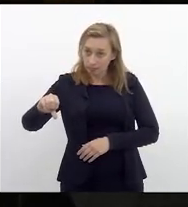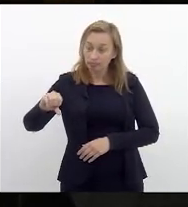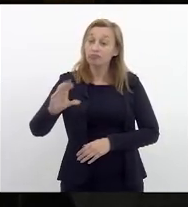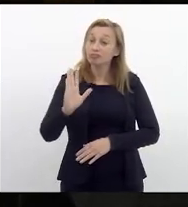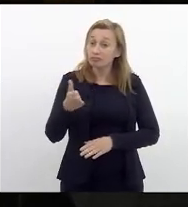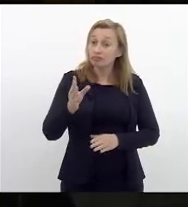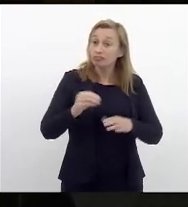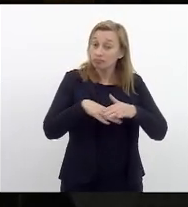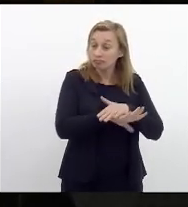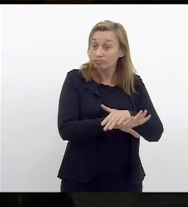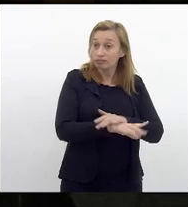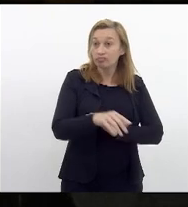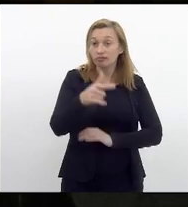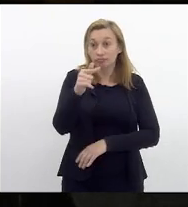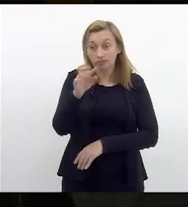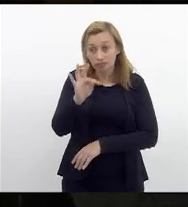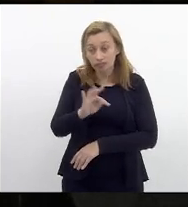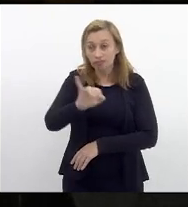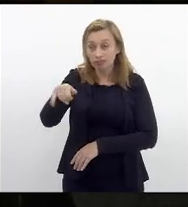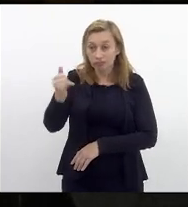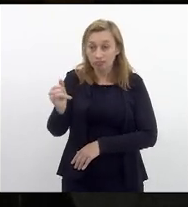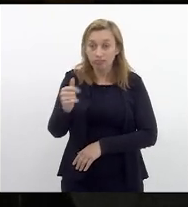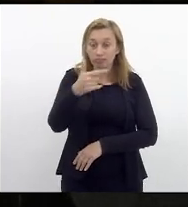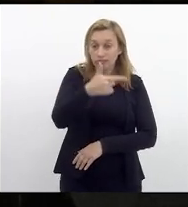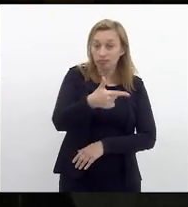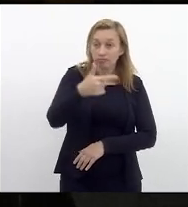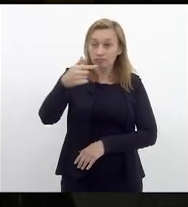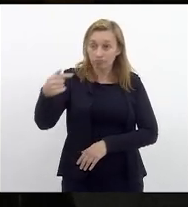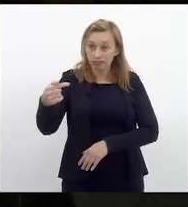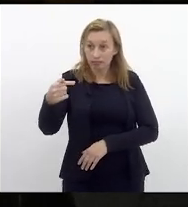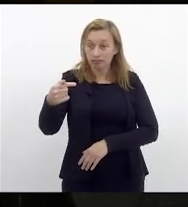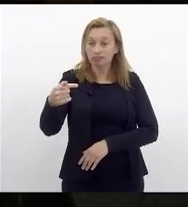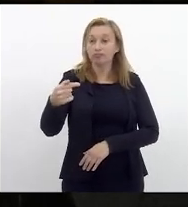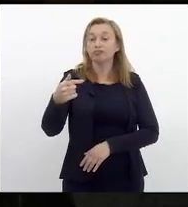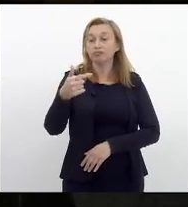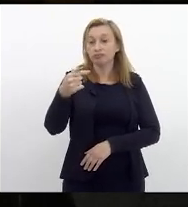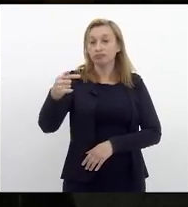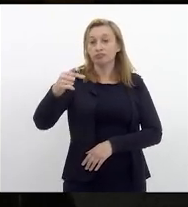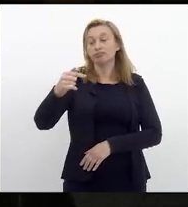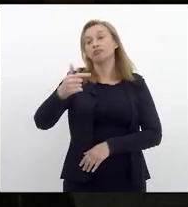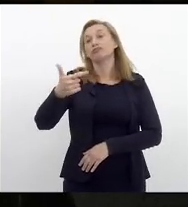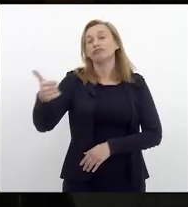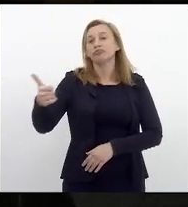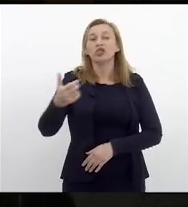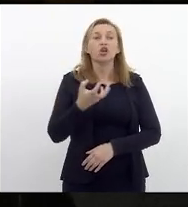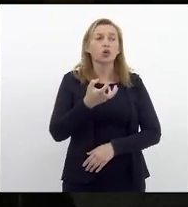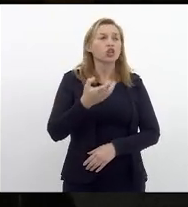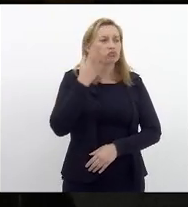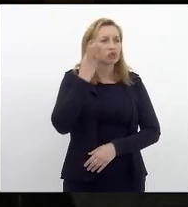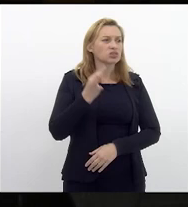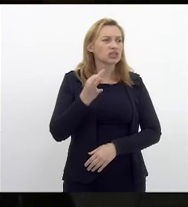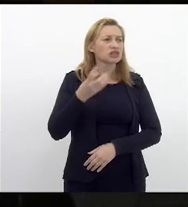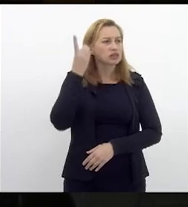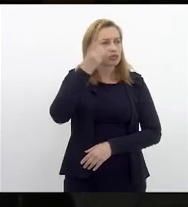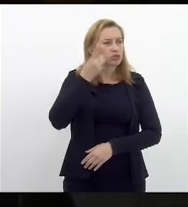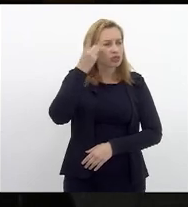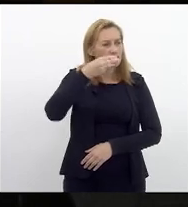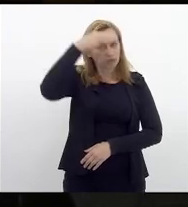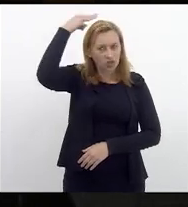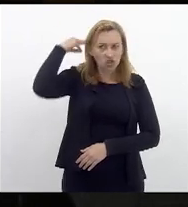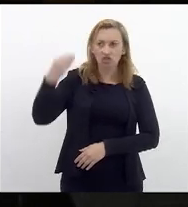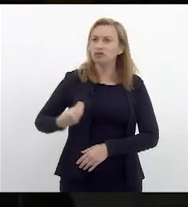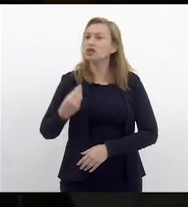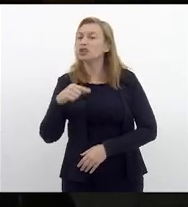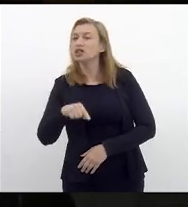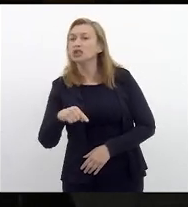TJ em 22/7/21. Então eu queria, não sei se o deputado Márcio Pacheco está em plenário, que eu não